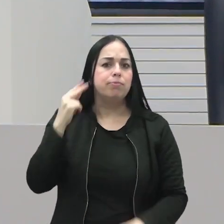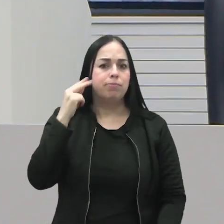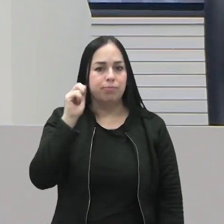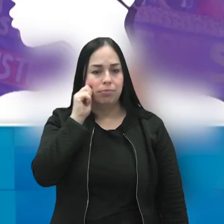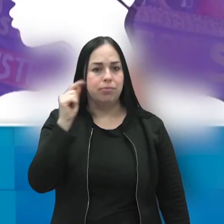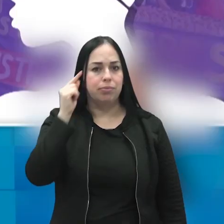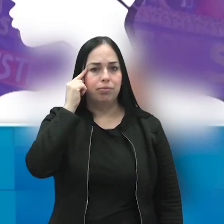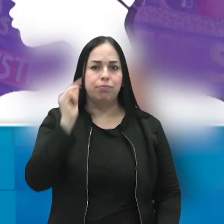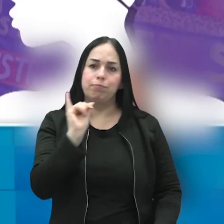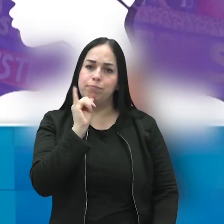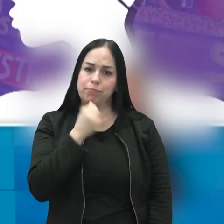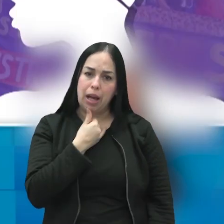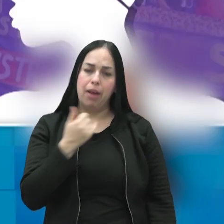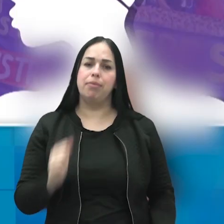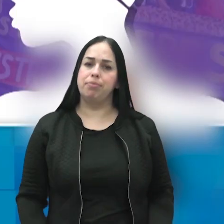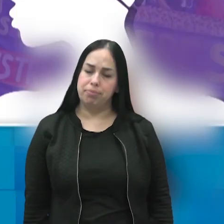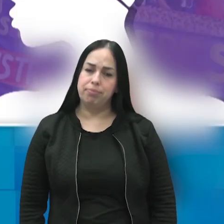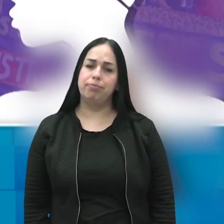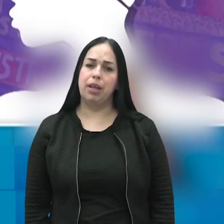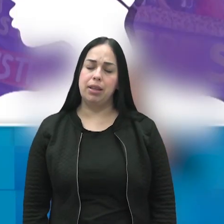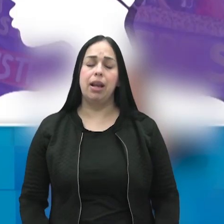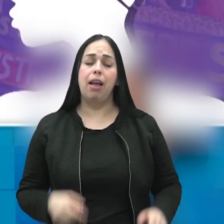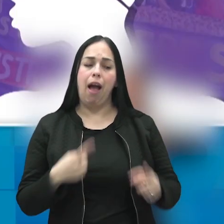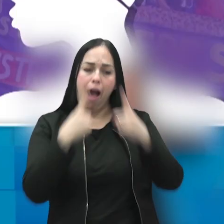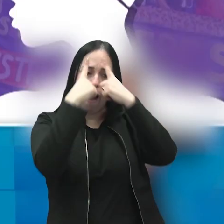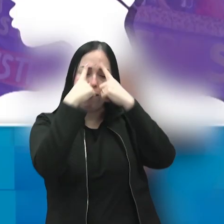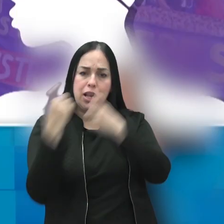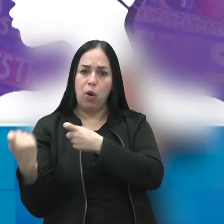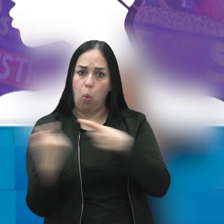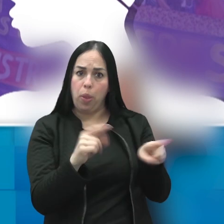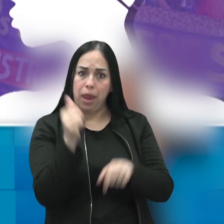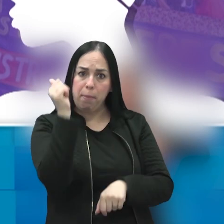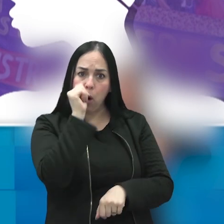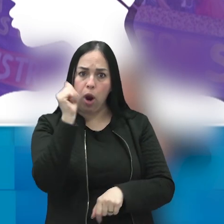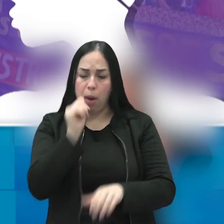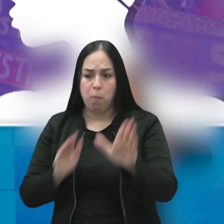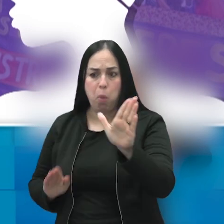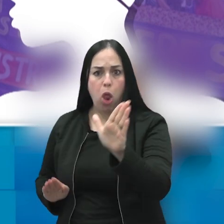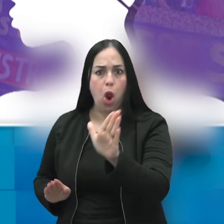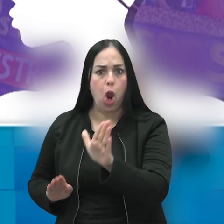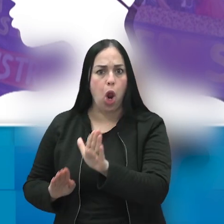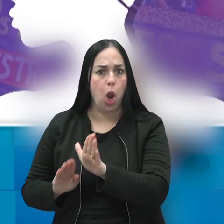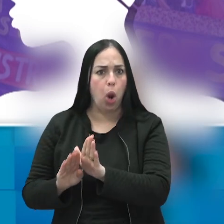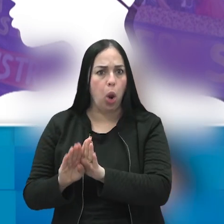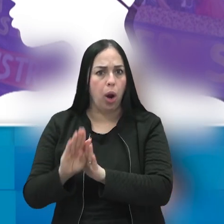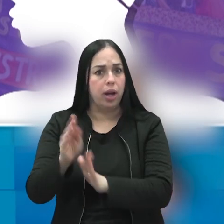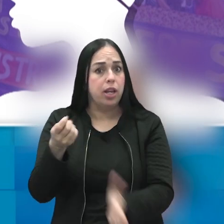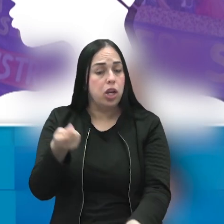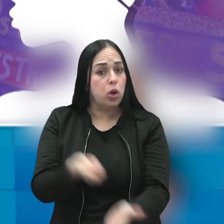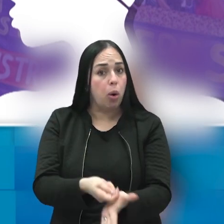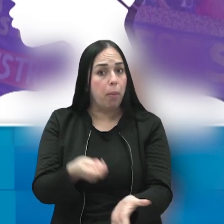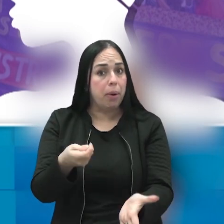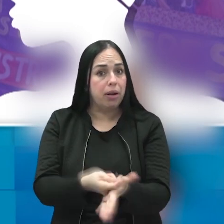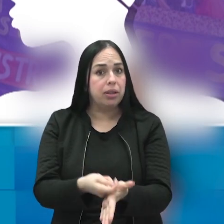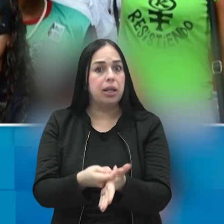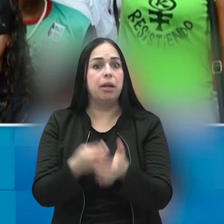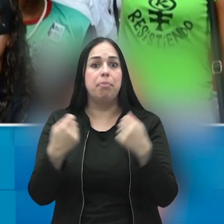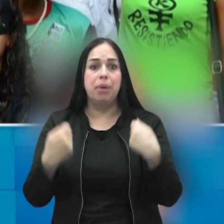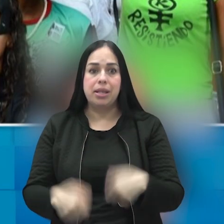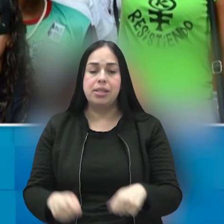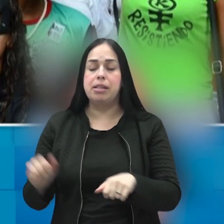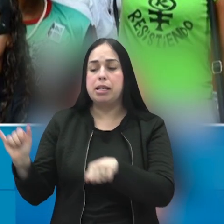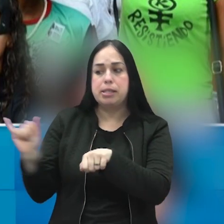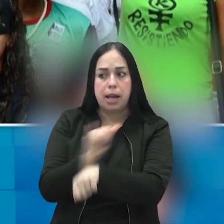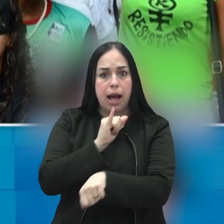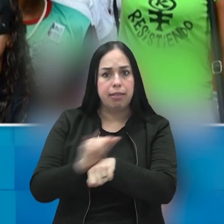Amélia Naomi, lamentou o aumento dos casos de violência contra a mulher no país. Ela cobrou maior